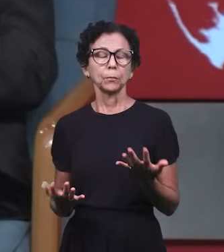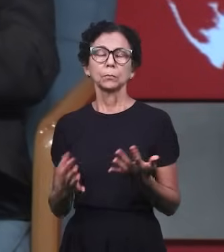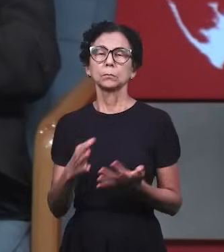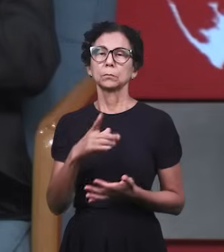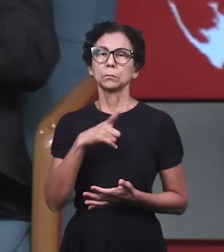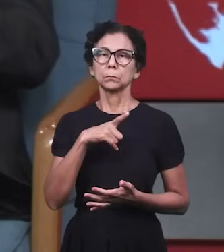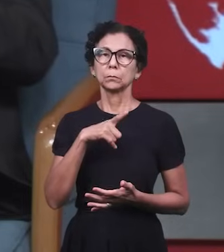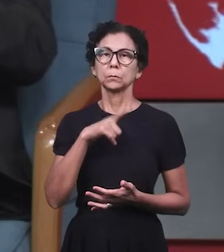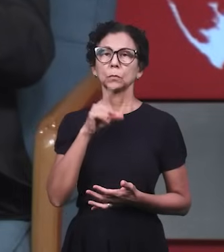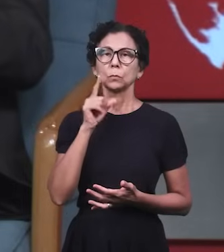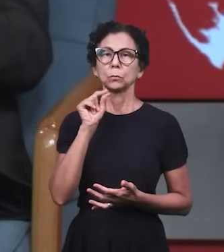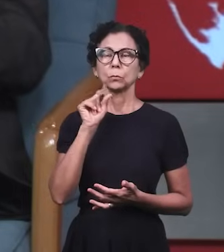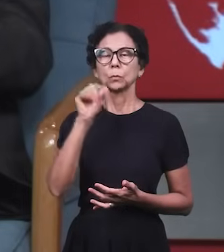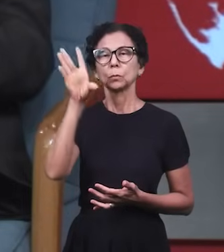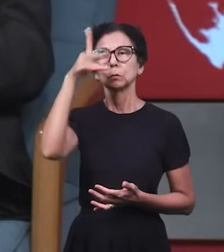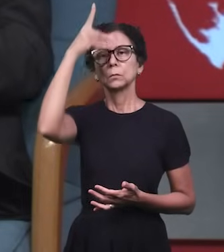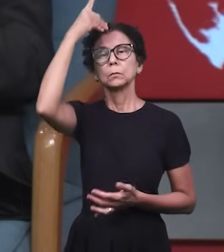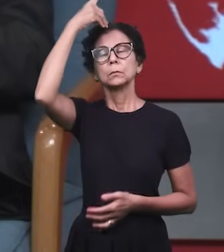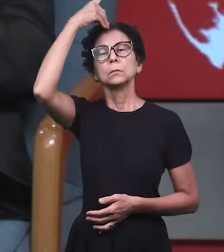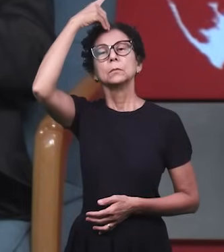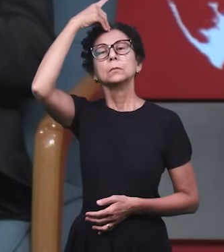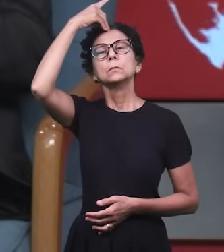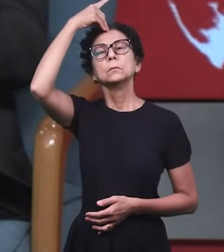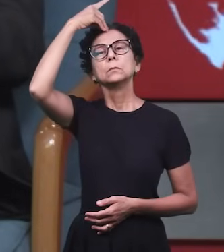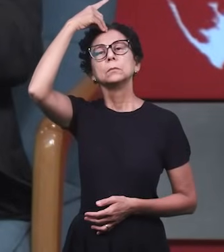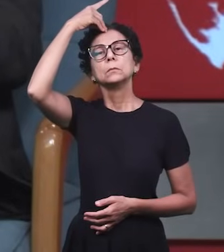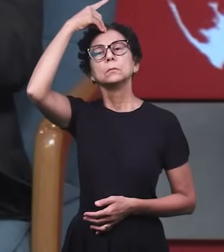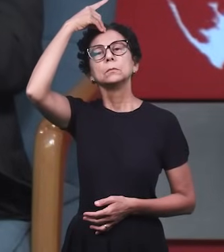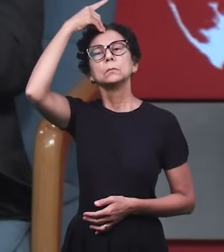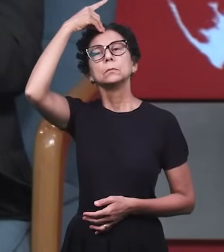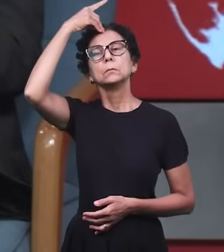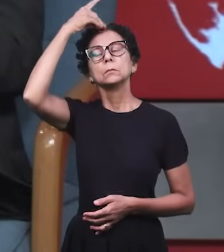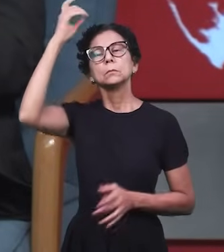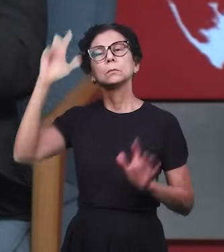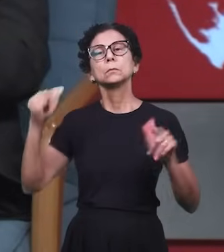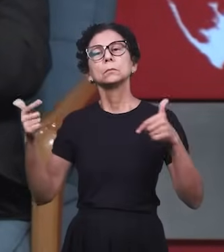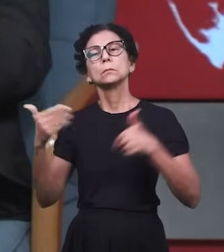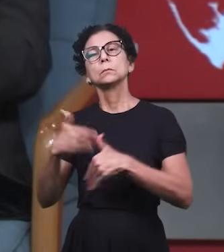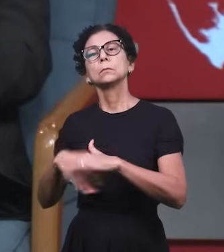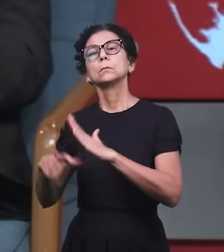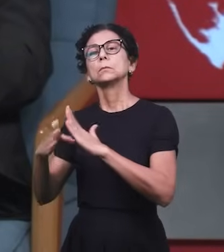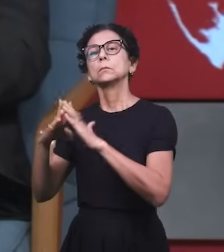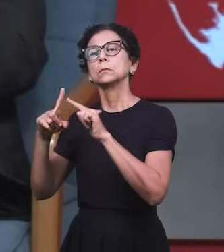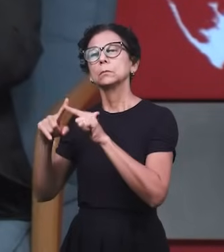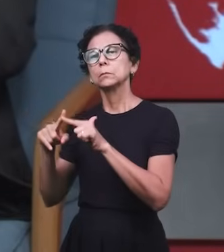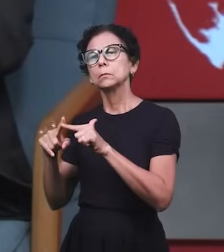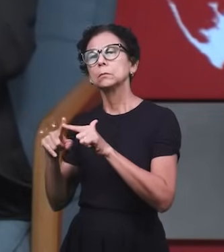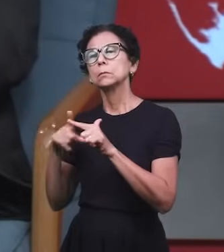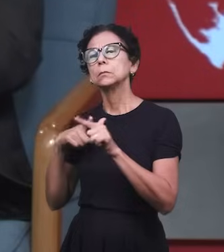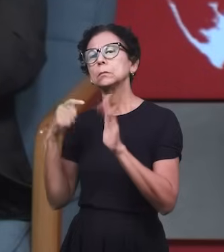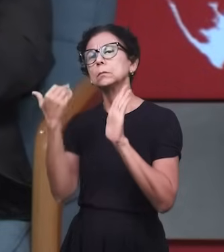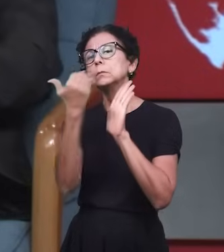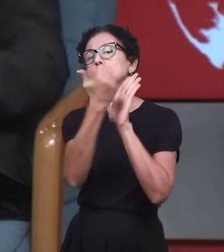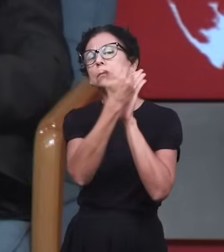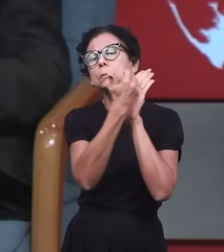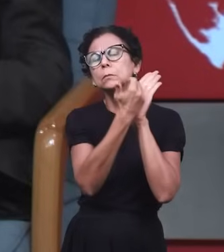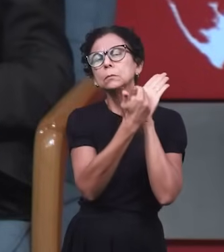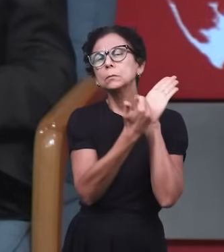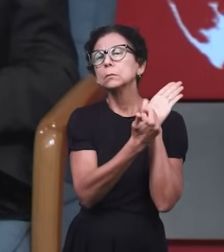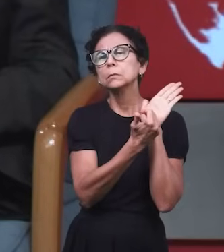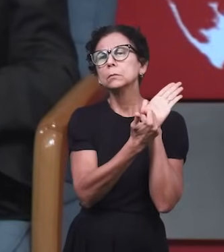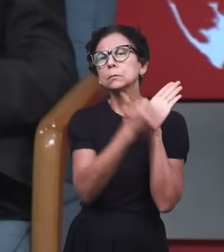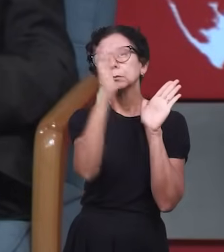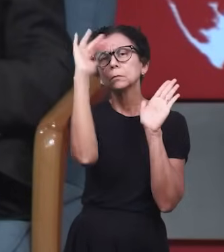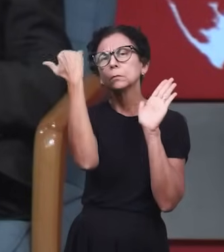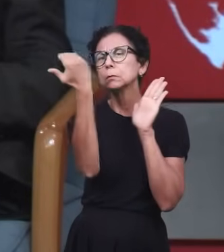tem os dons espirituais, eles caminham dentro da igreja obedecendo essa ordem. Que ordem? A